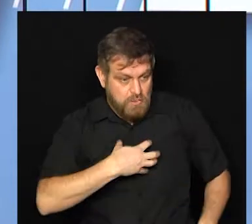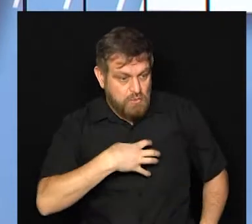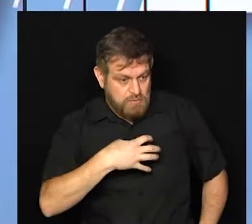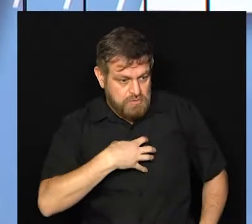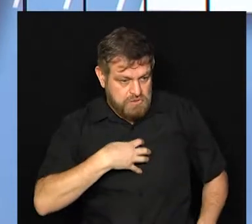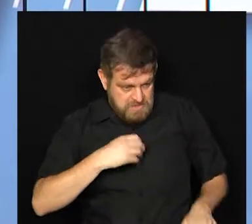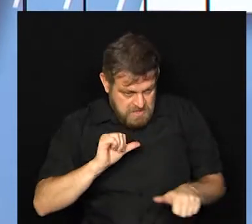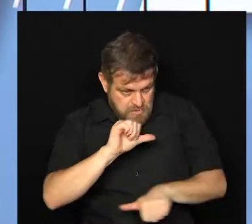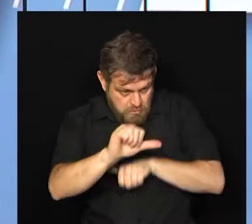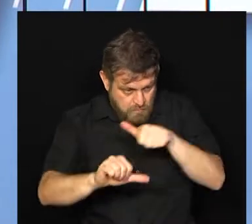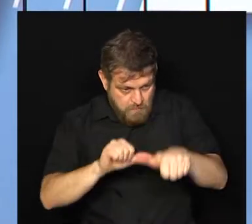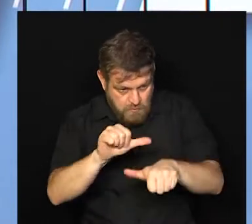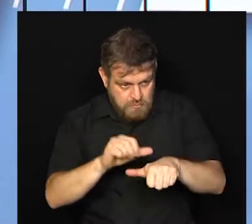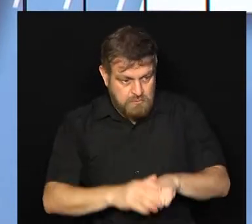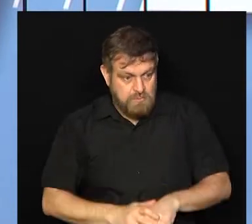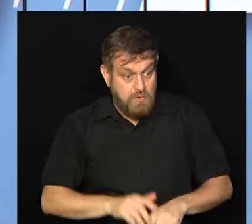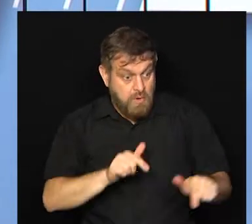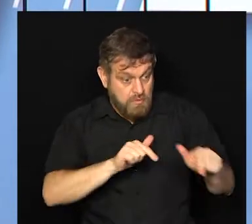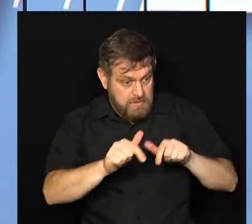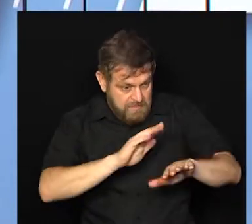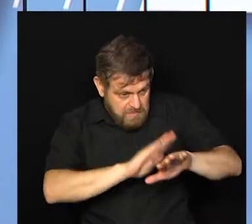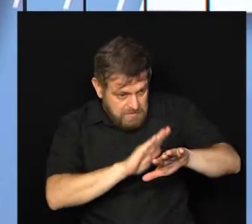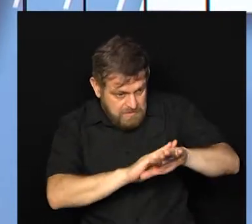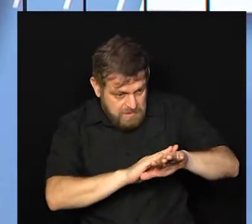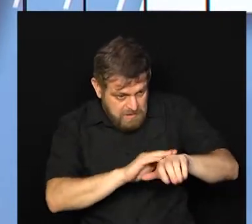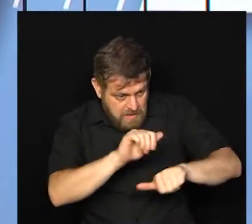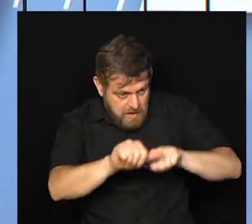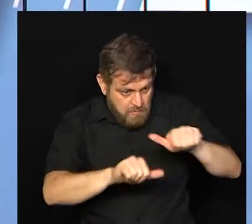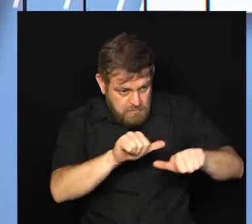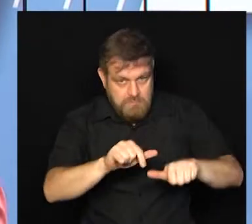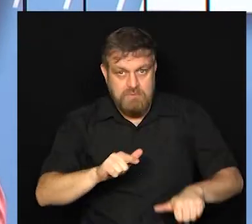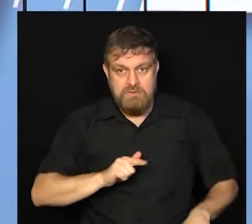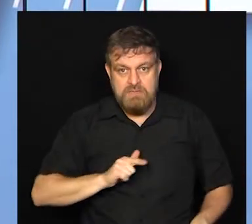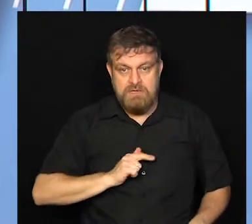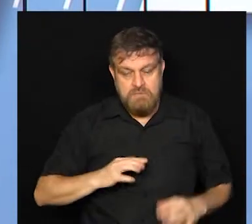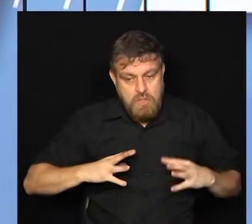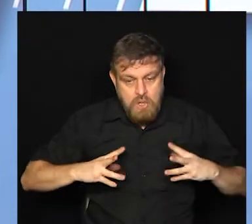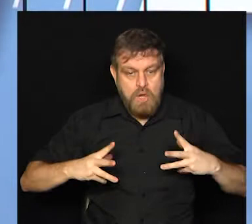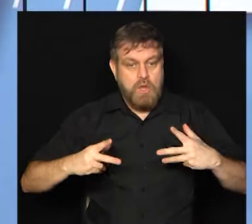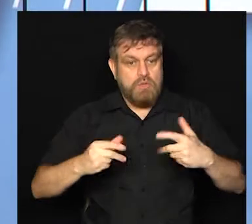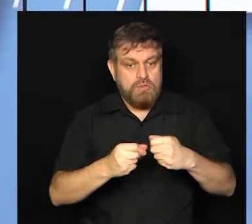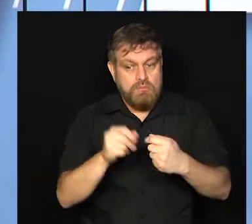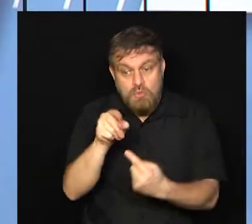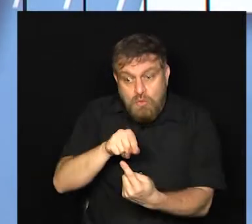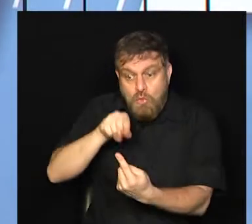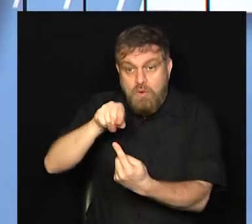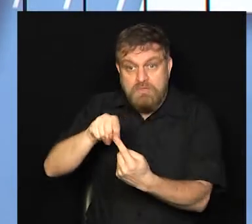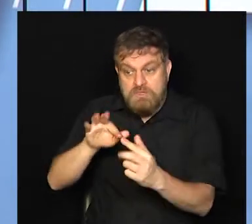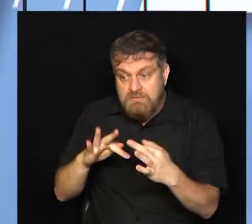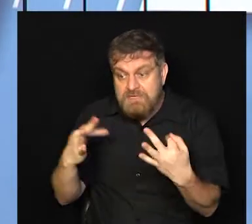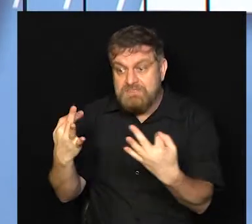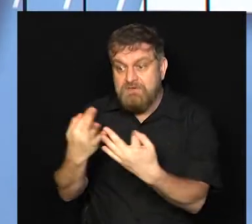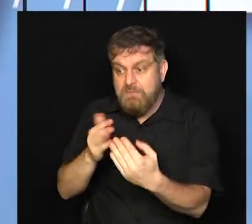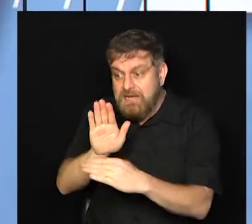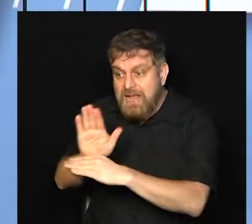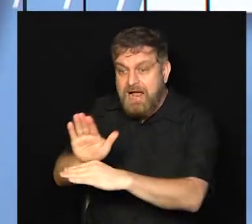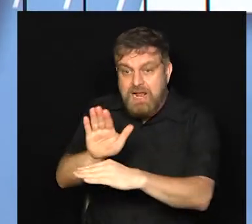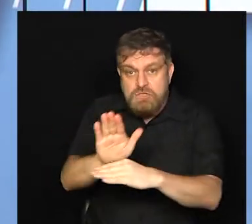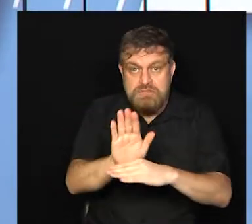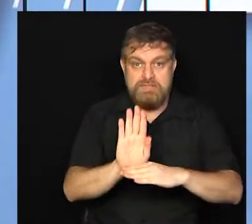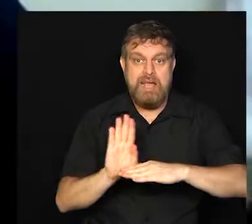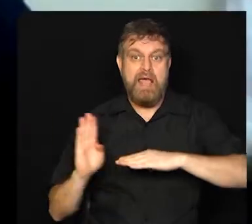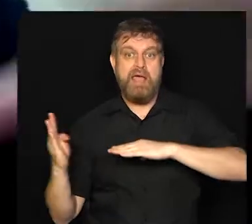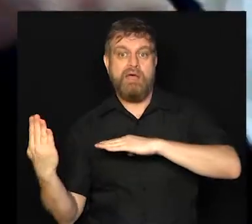vocês próprios, o trabalho de vocês próprios mesmo, né? Colocou todo mundo aí para tentar ajudar o pessoal aí do bairro, da região,